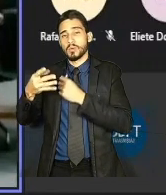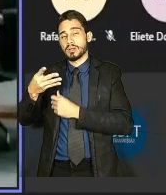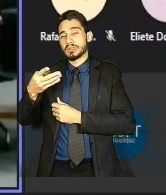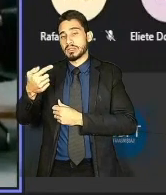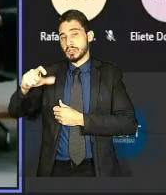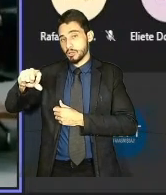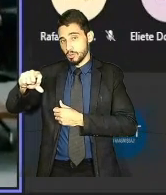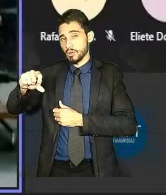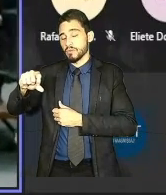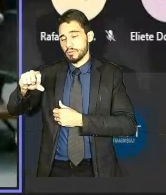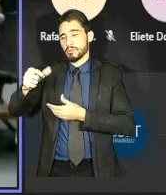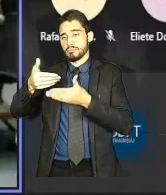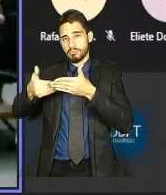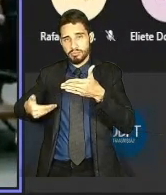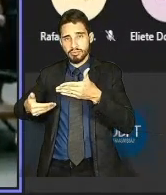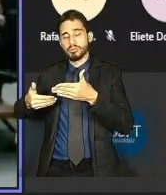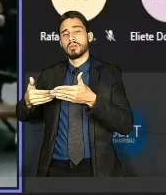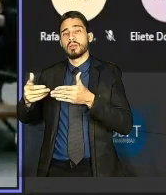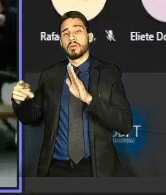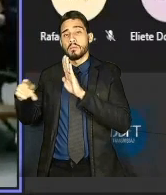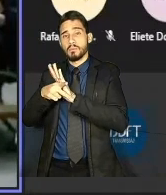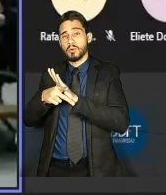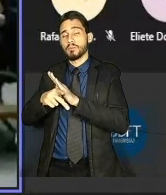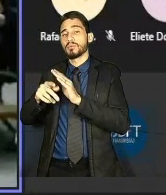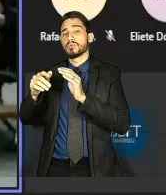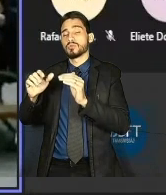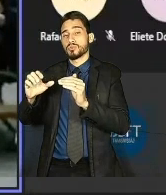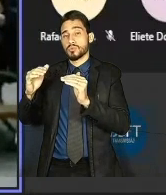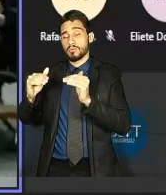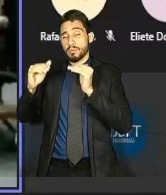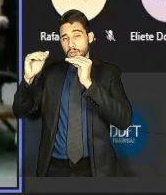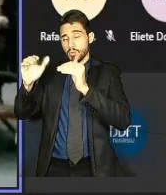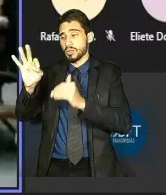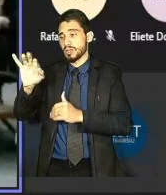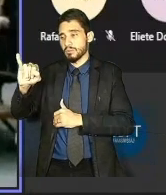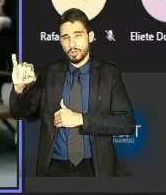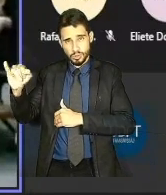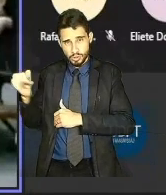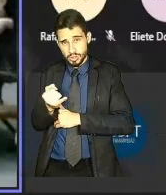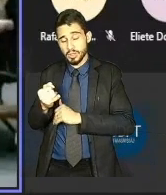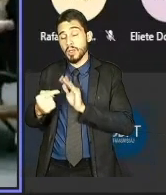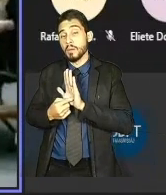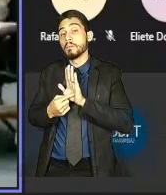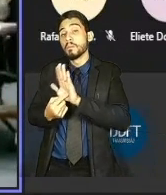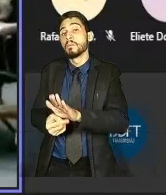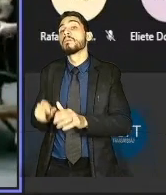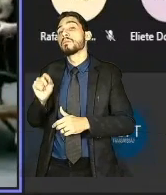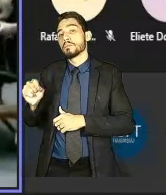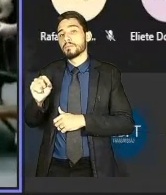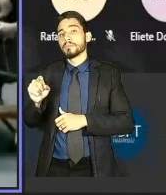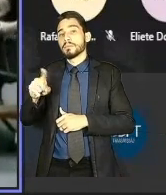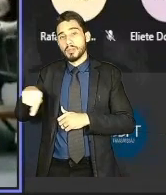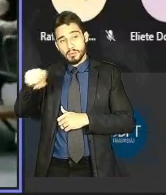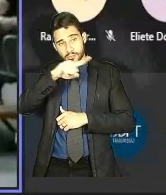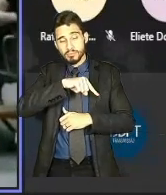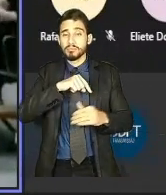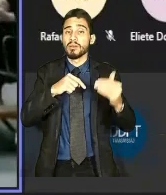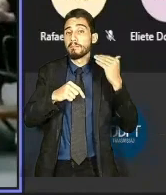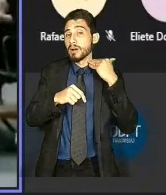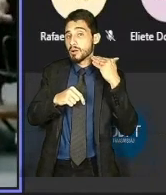enunciado 479 da súmula do Superior Tribunal de Justiça, as instituições financeiras